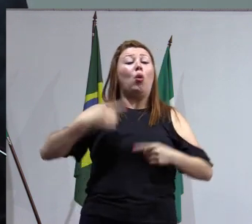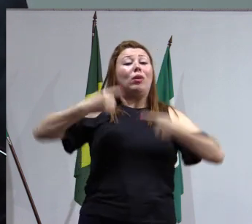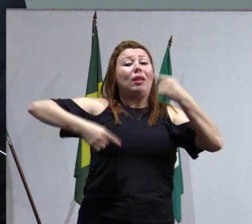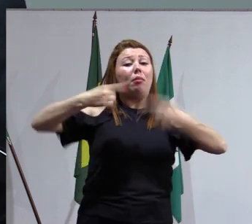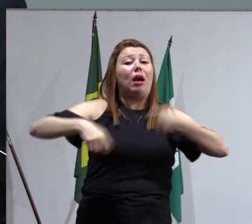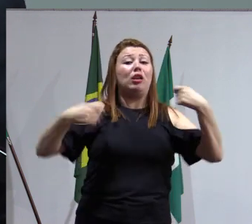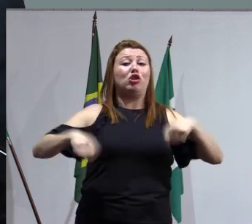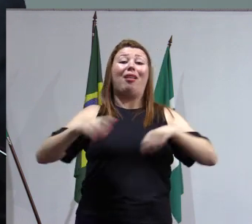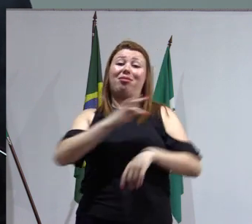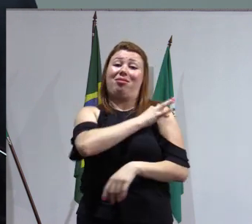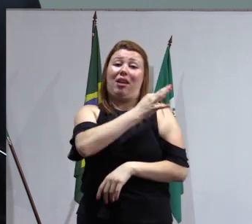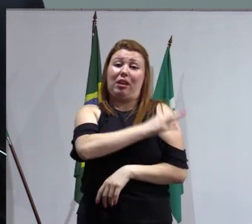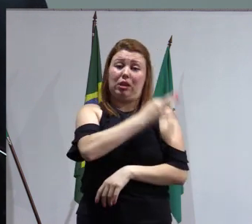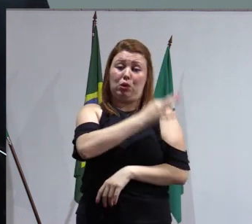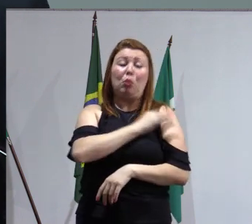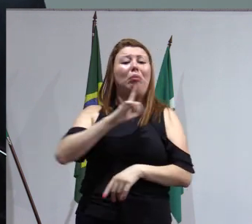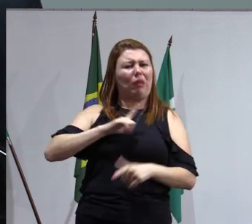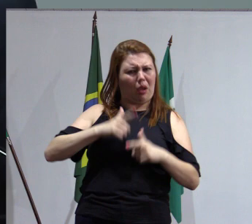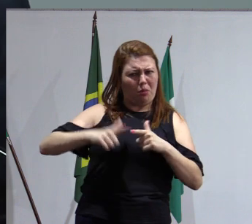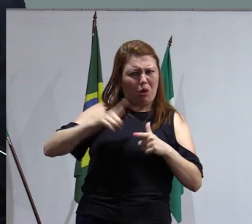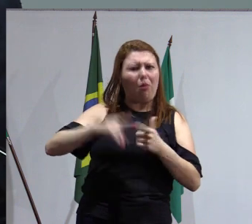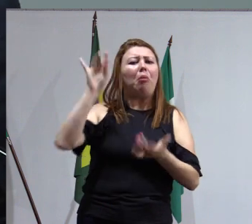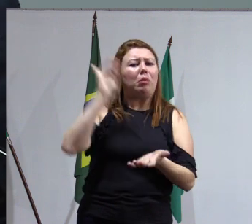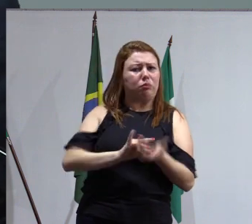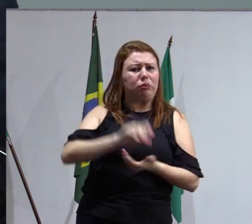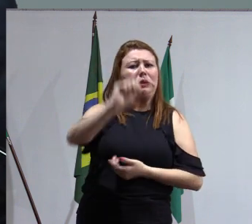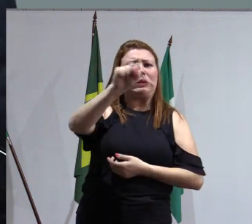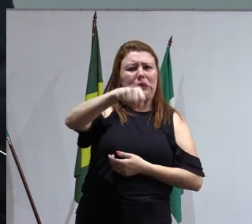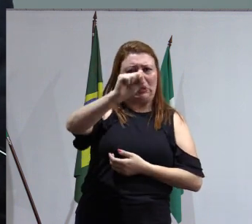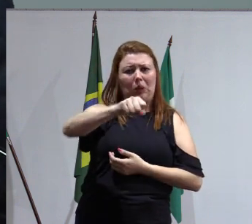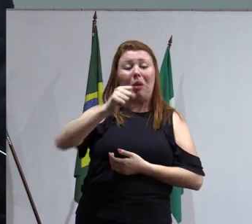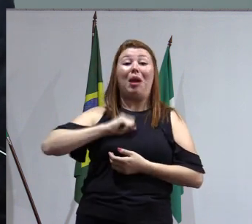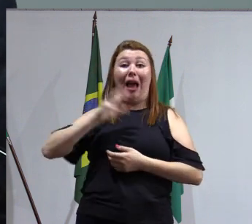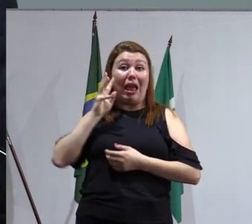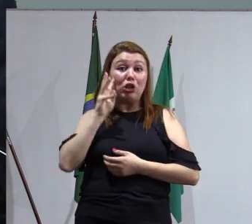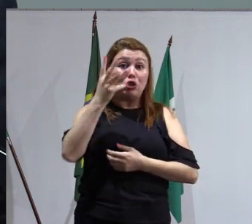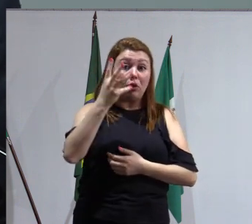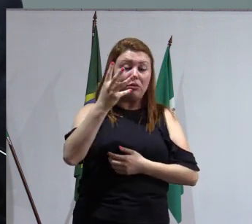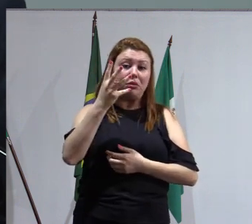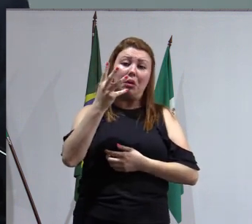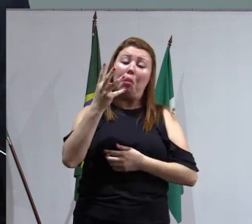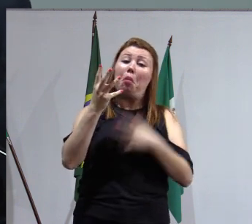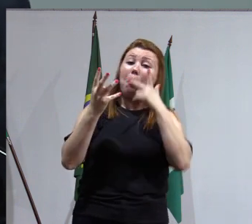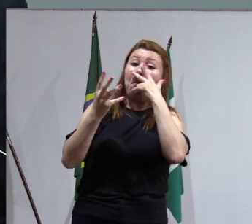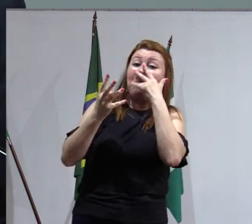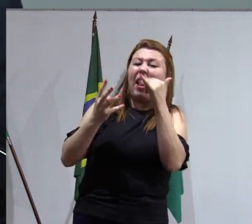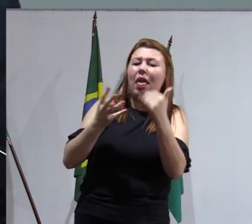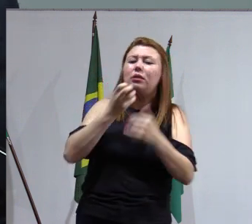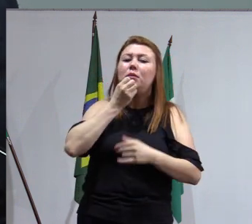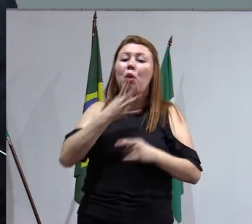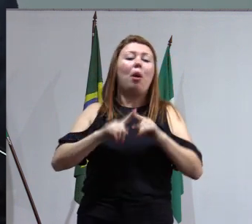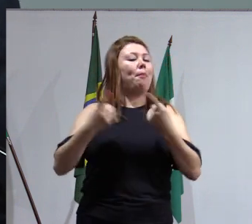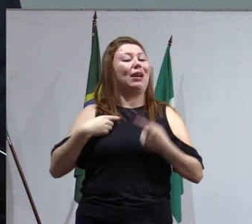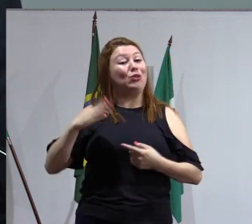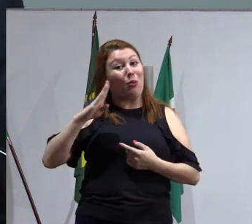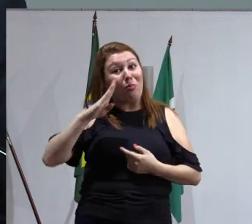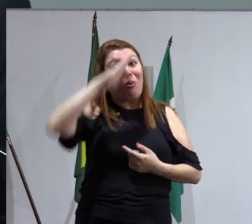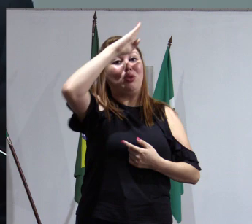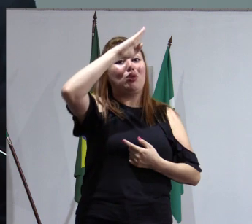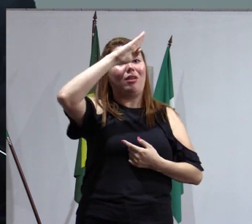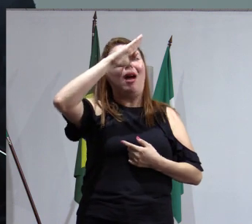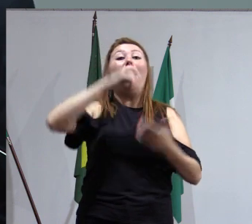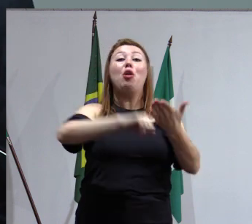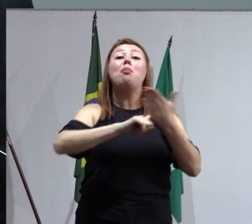aqui. Problemas são reais, muitas das soluções propostas são boas, mas, mais uma vez, o governo Bolsonaro coloca uma